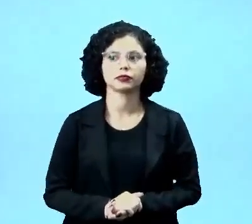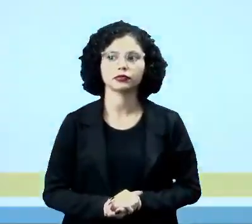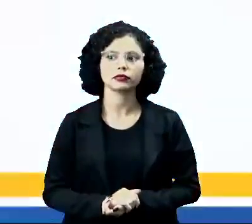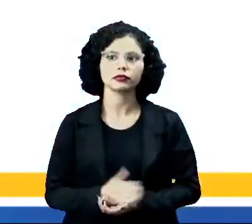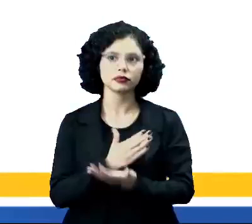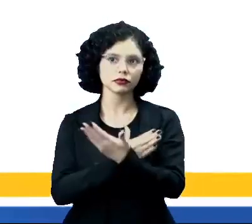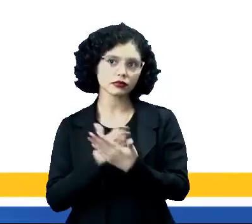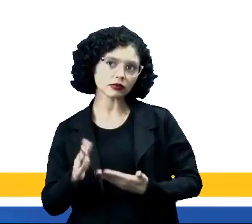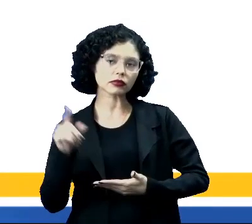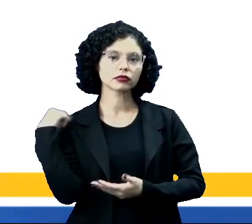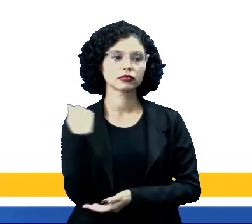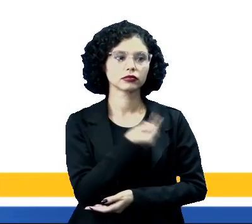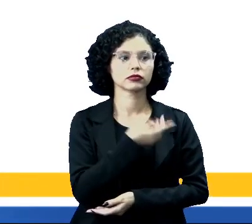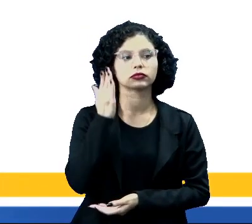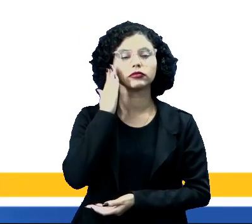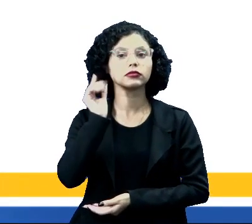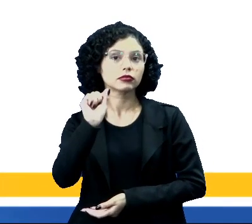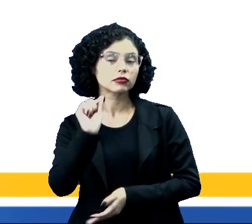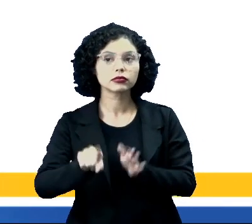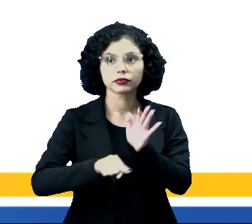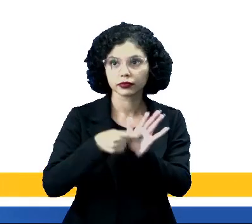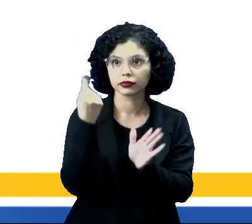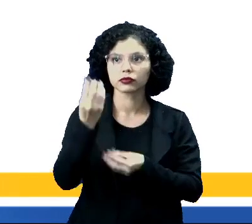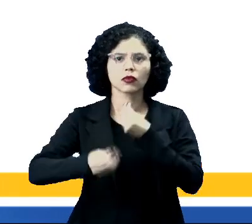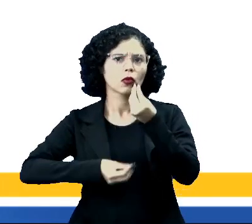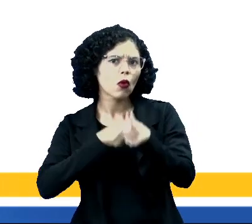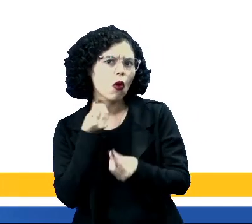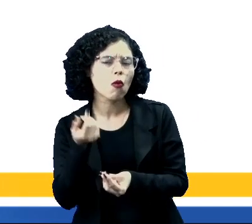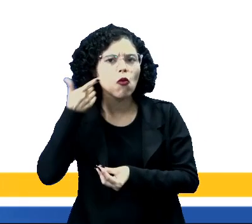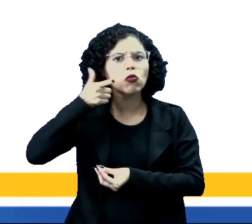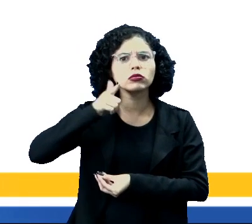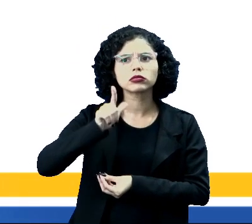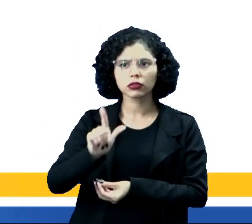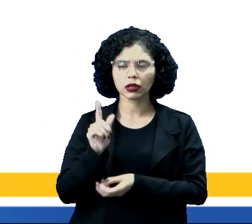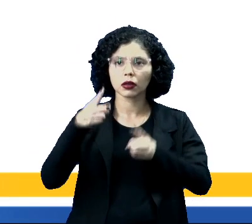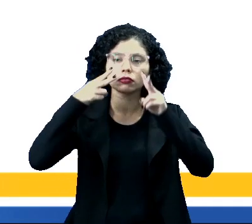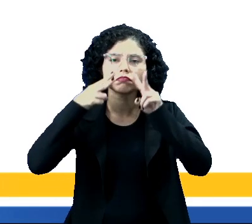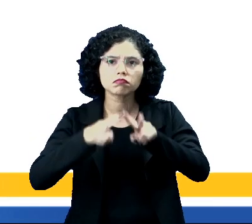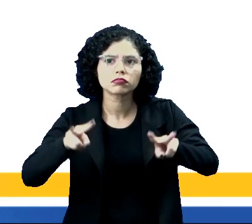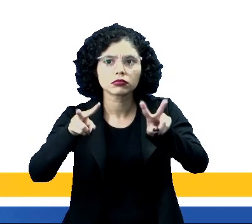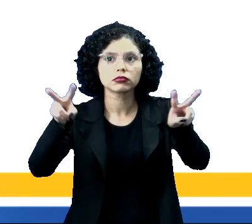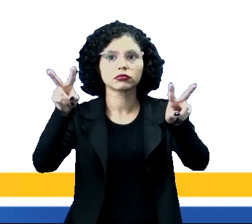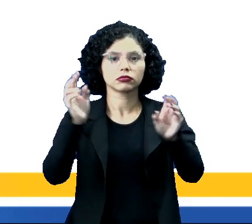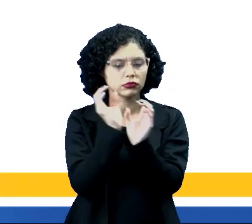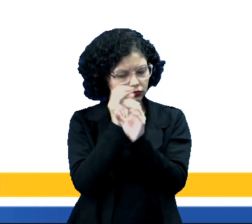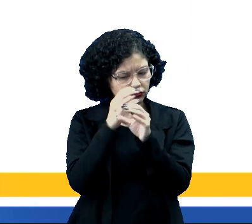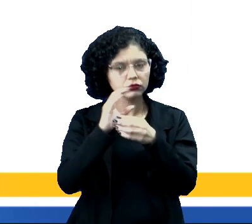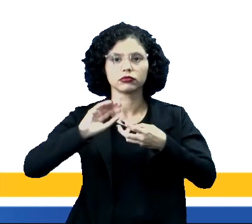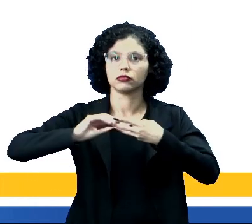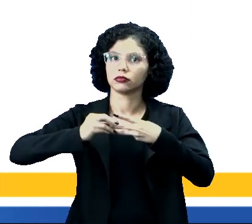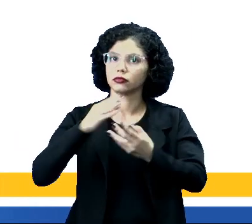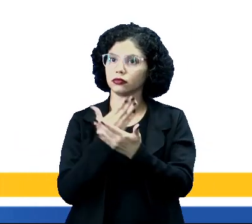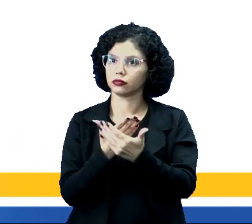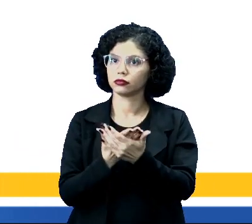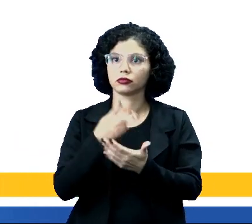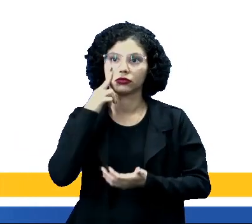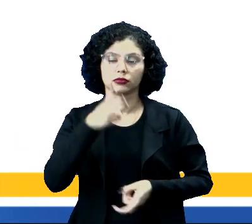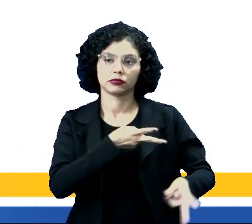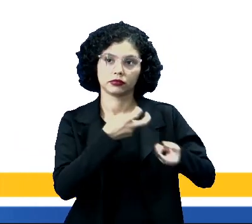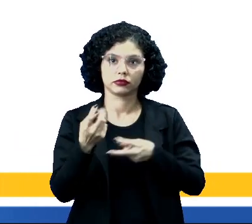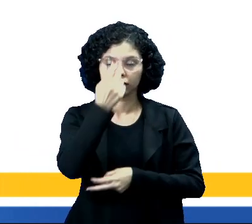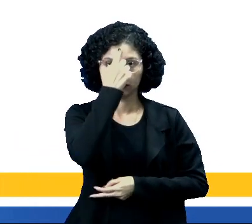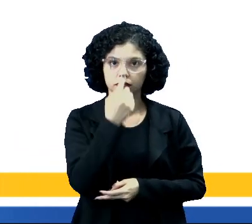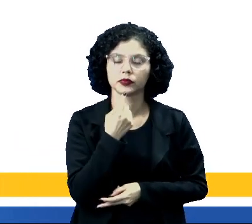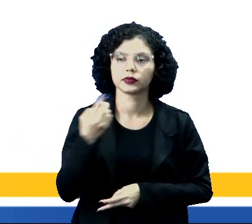Então, para a gente começar, a gente vai entender primeiro como é que a gente consegue enxergar sobre a citologia. E aí vocês podem ver